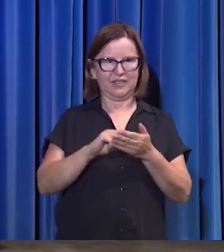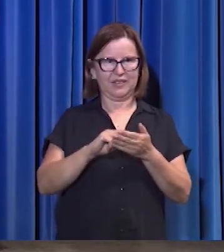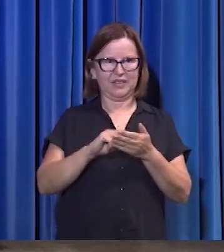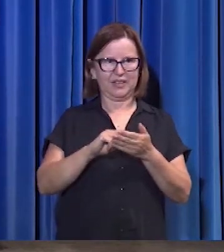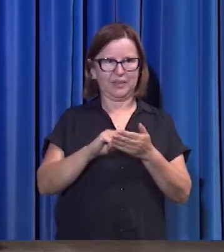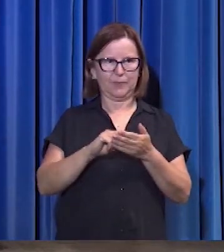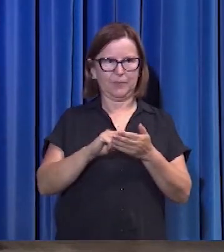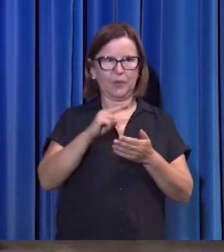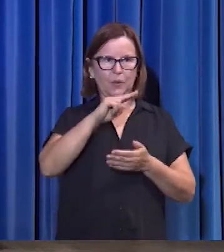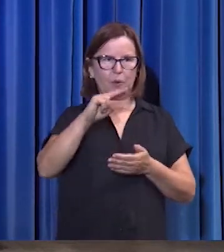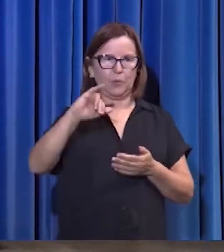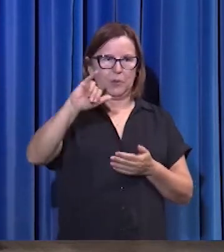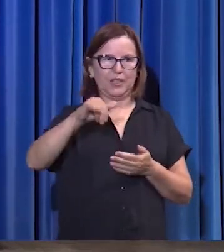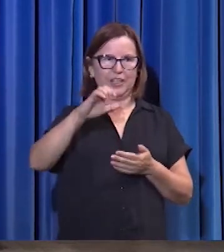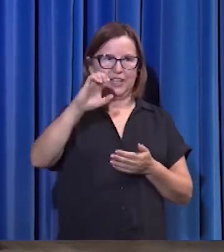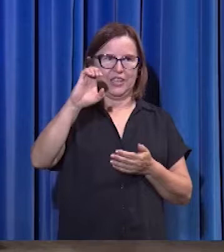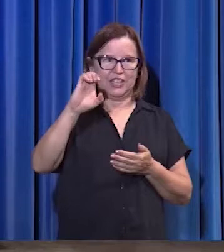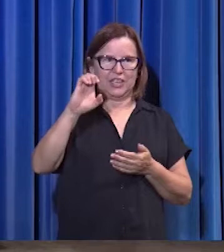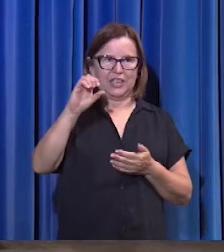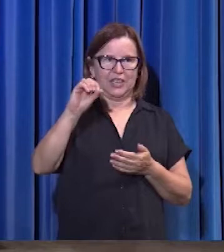Jeová.